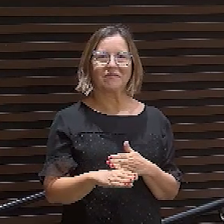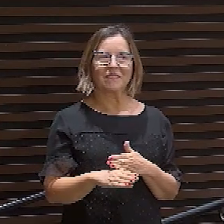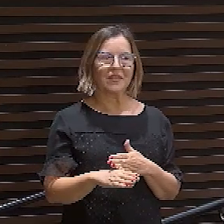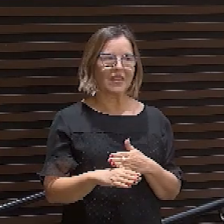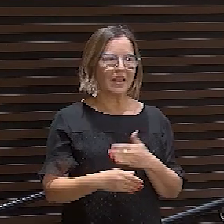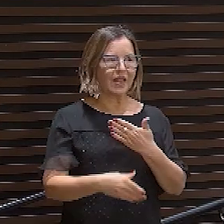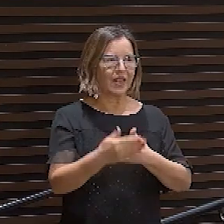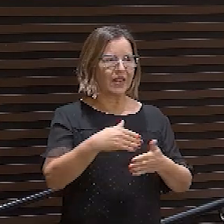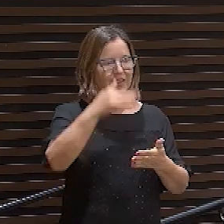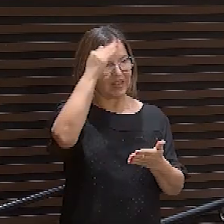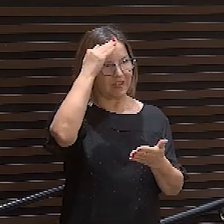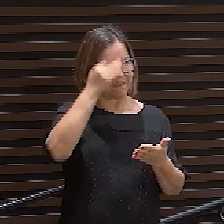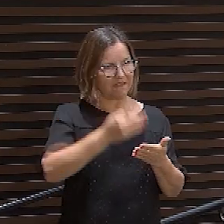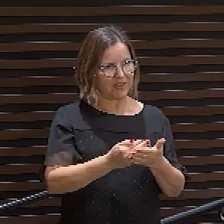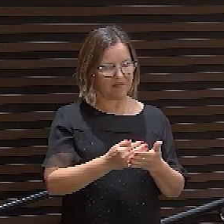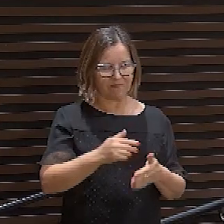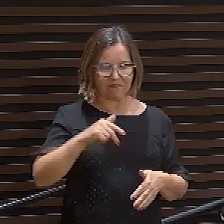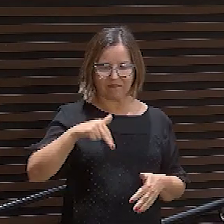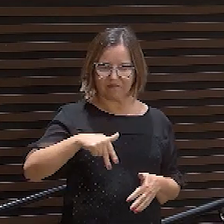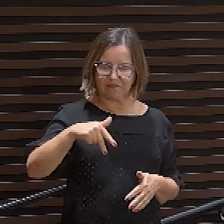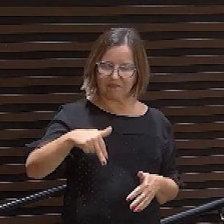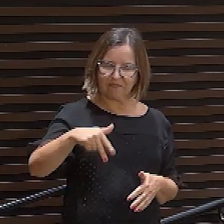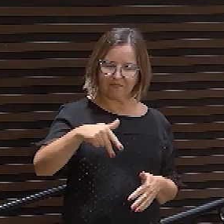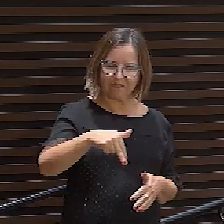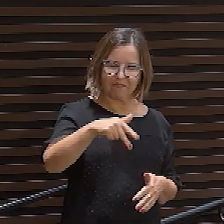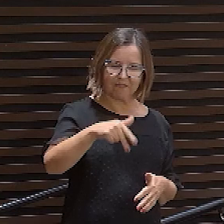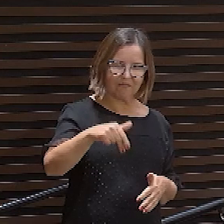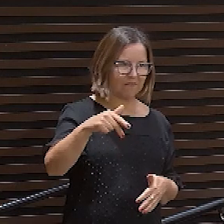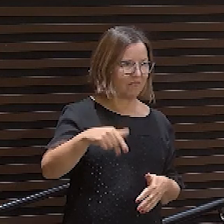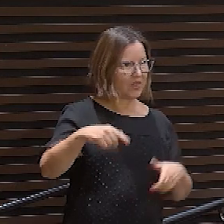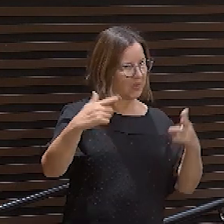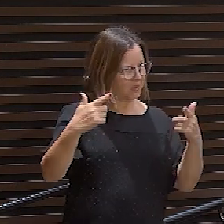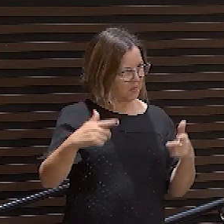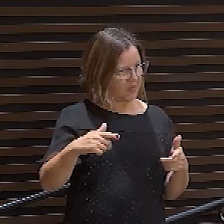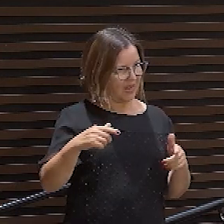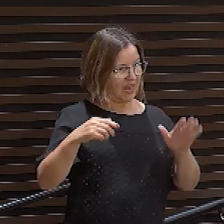peregrinou na terra da promessa, como em terra alheia,